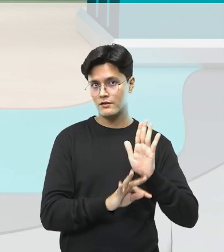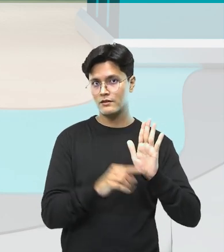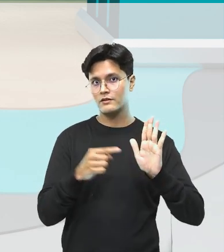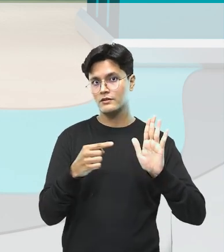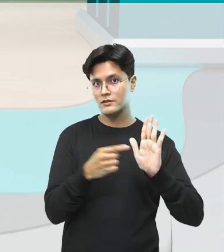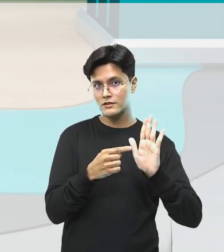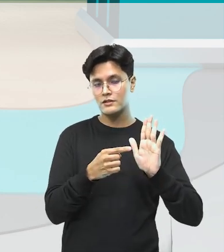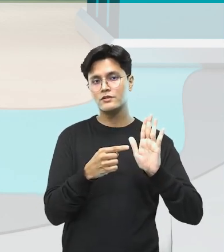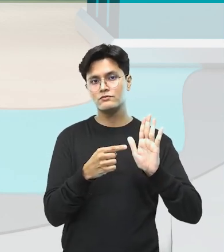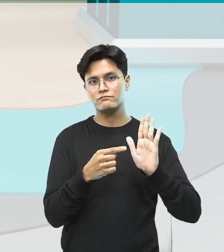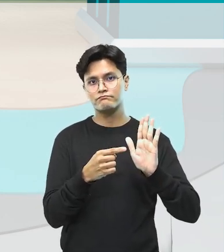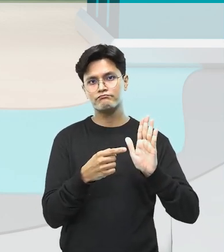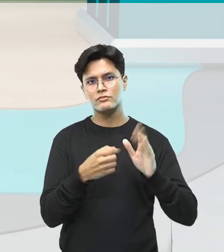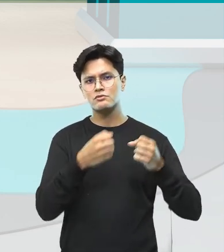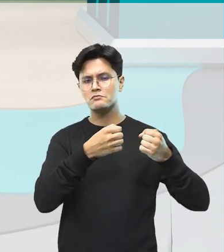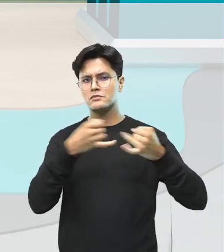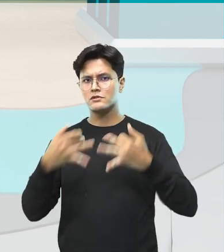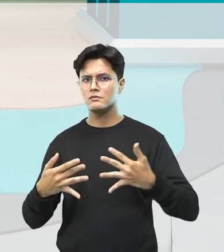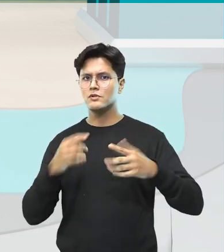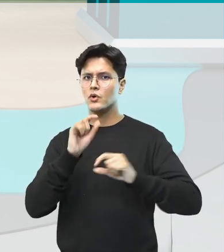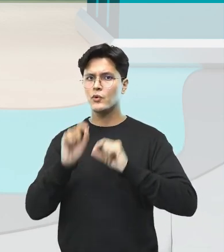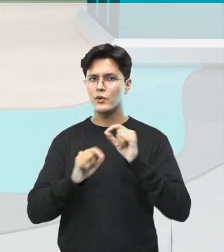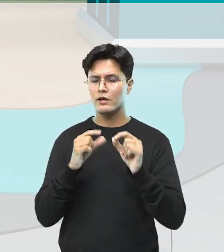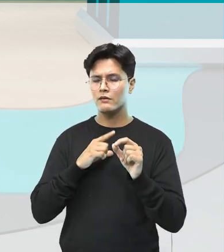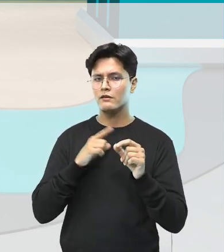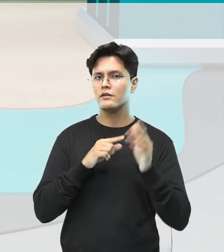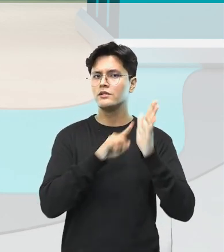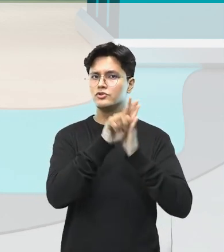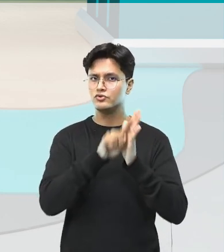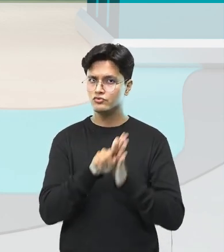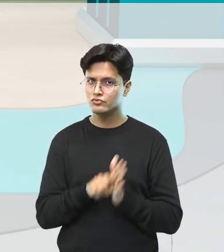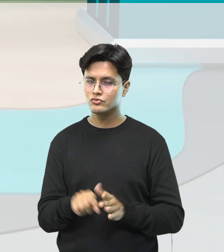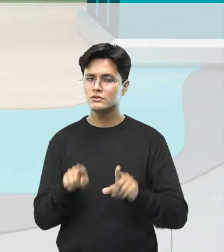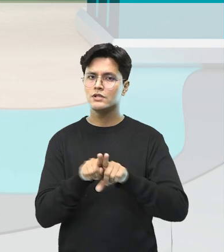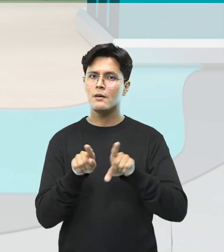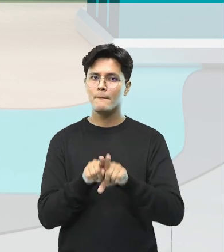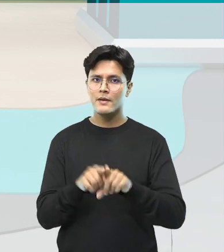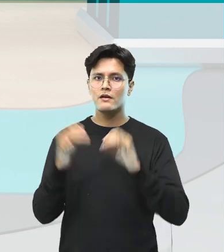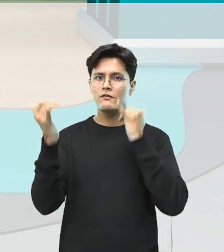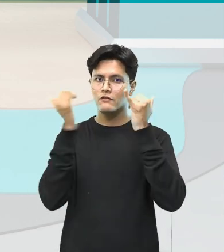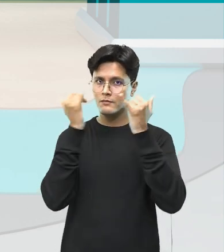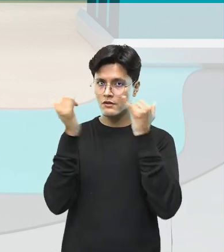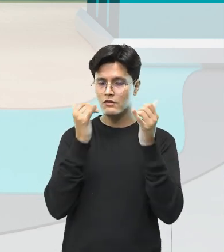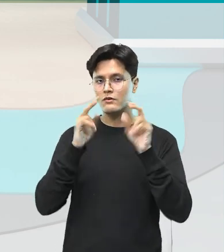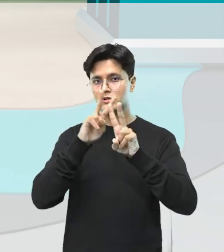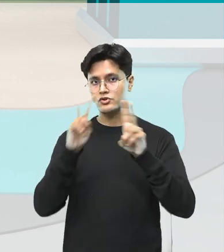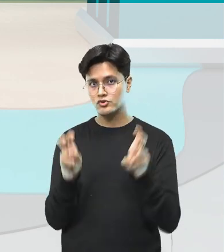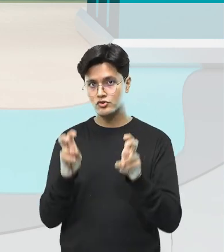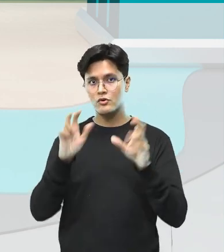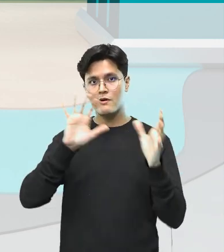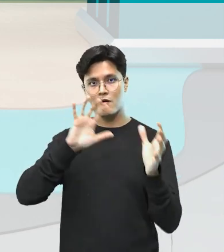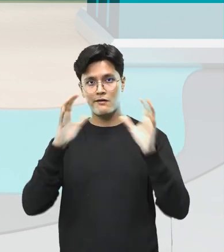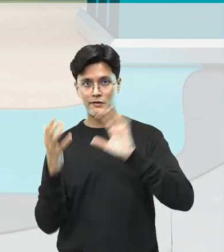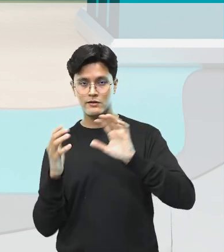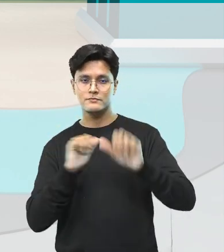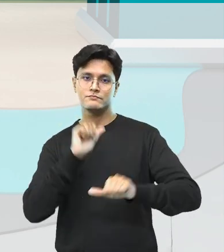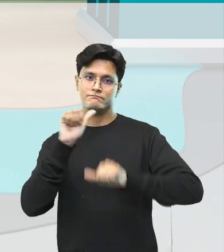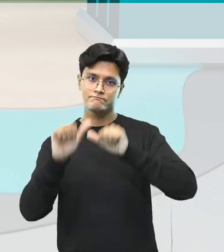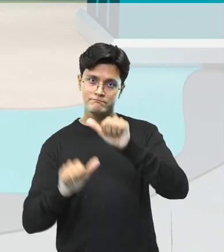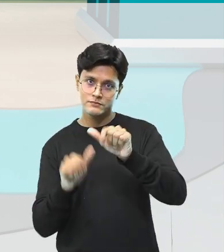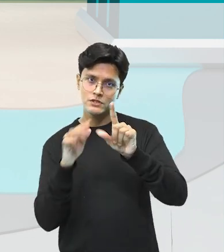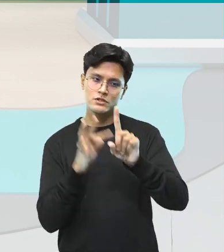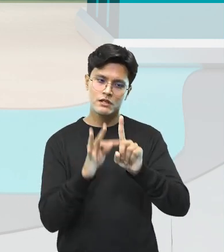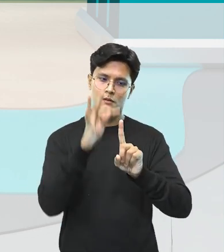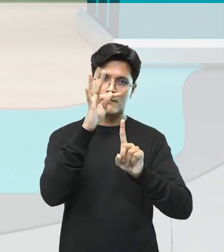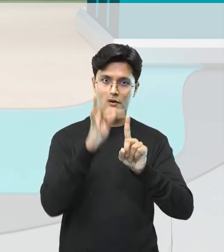que traz ali estudos, né? Informações sobre a mudança climática, né? Mudança de